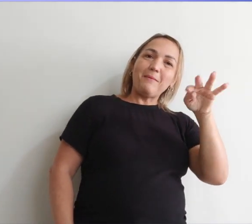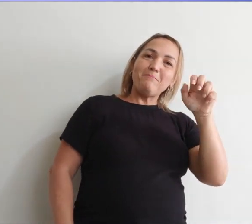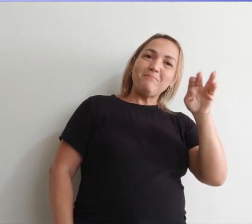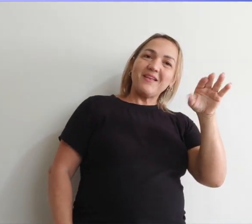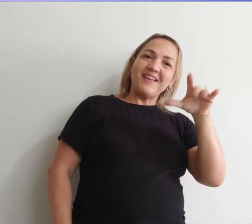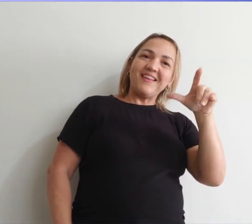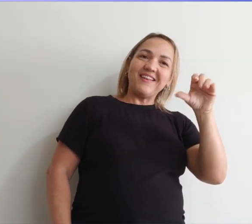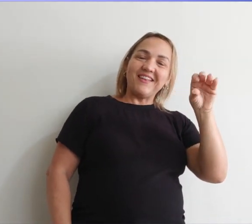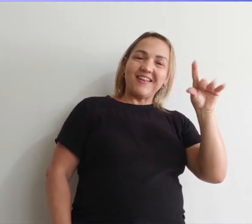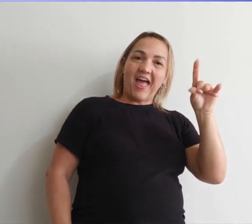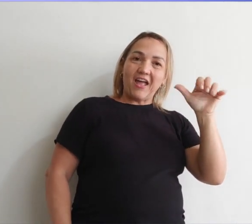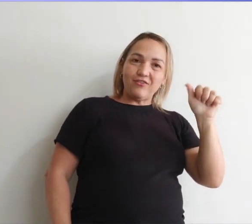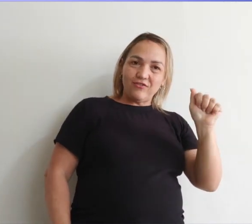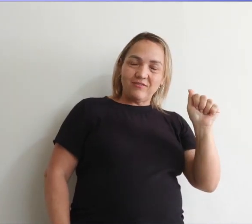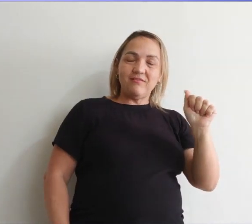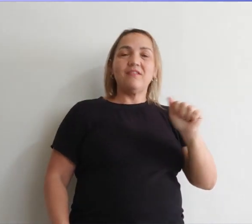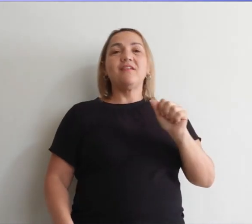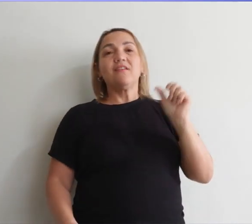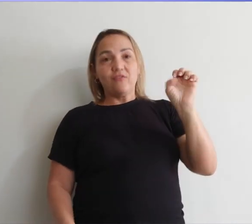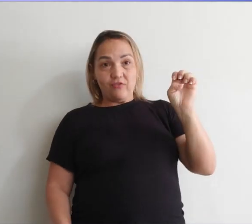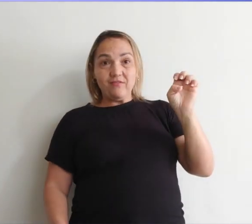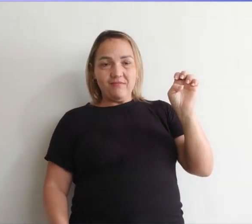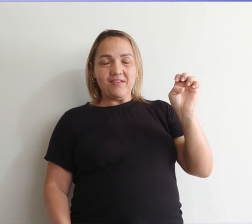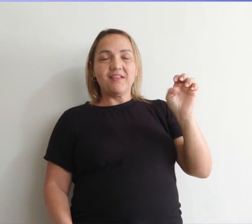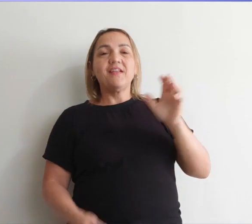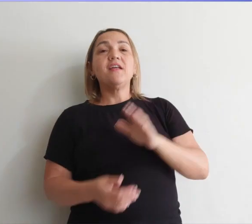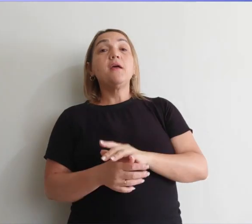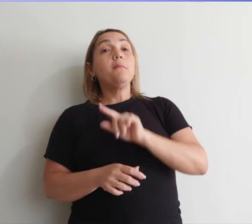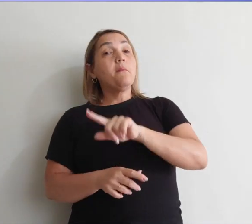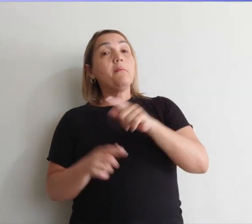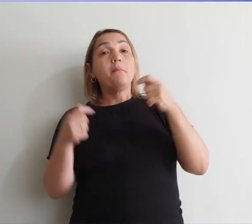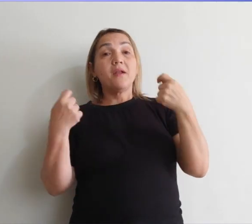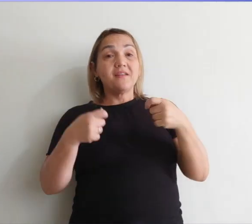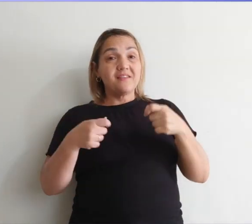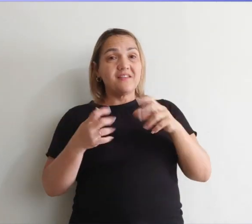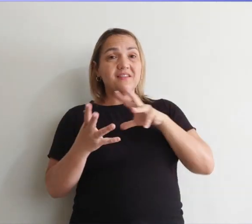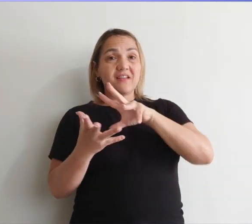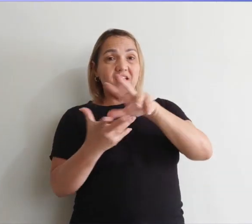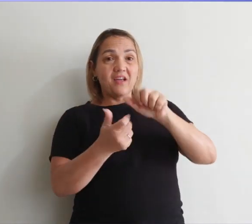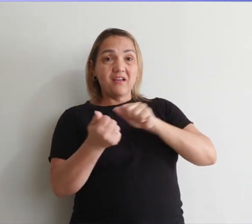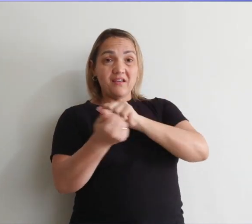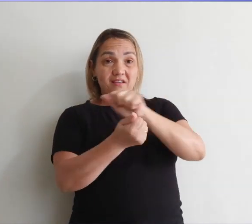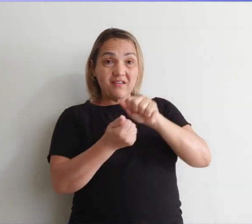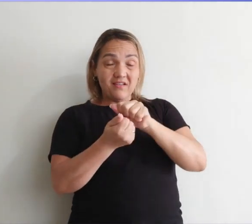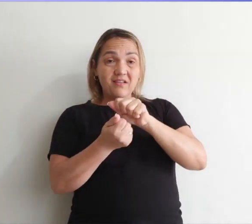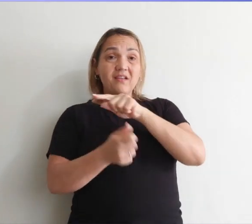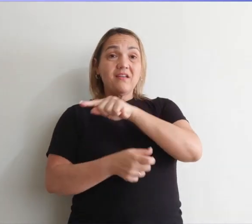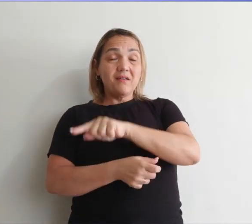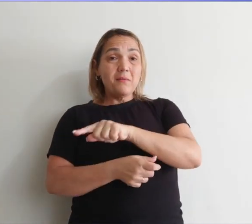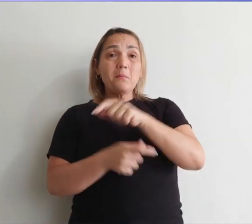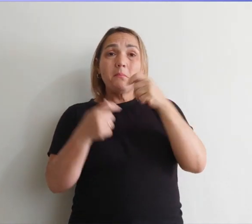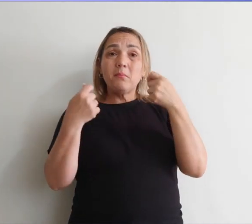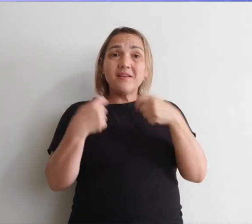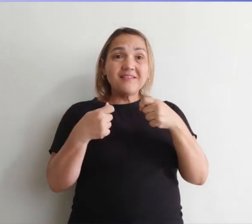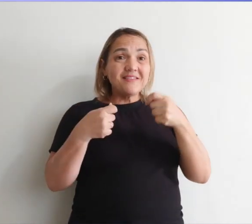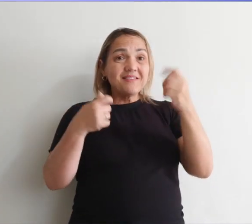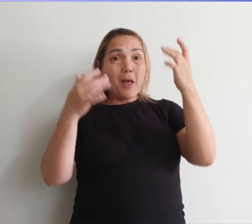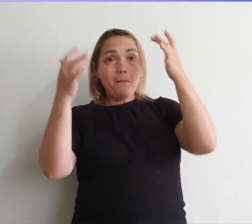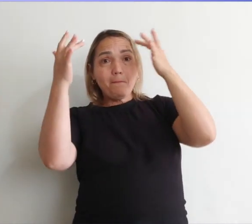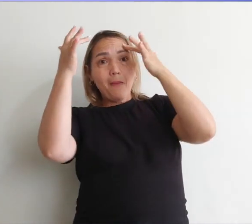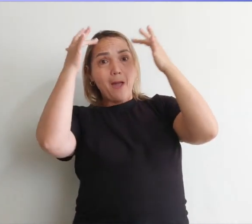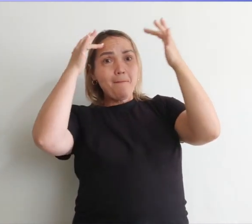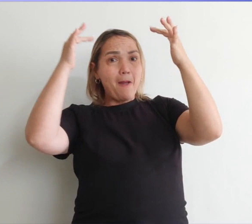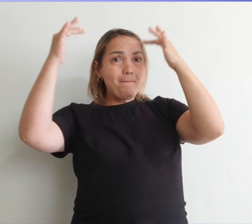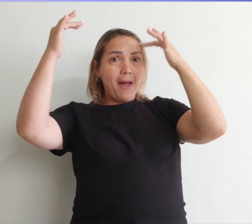Sustentabilidade. É isso que vai, ou isso precisa, ou isso que deve permear a mente